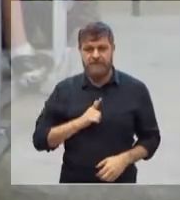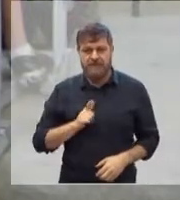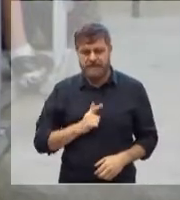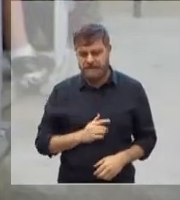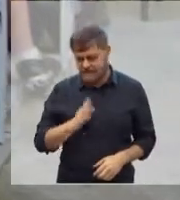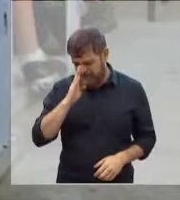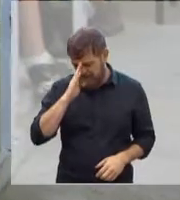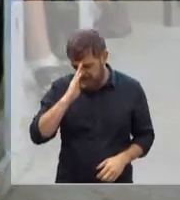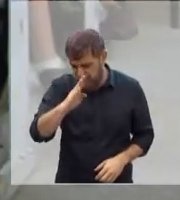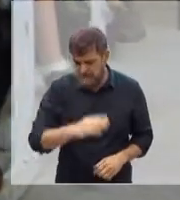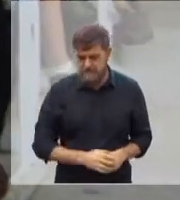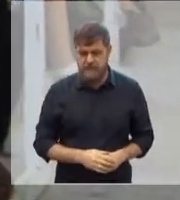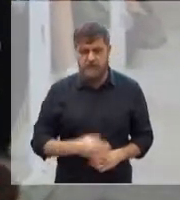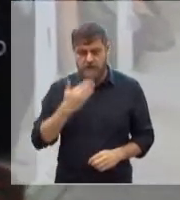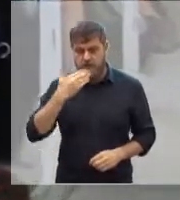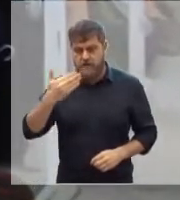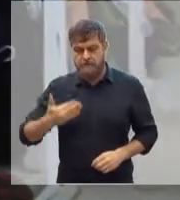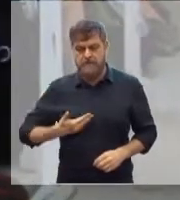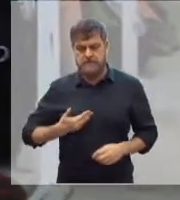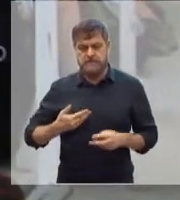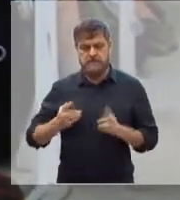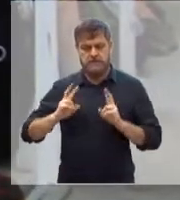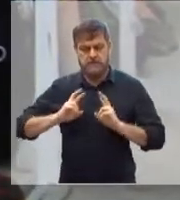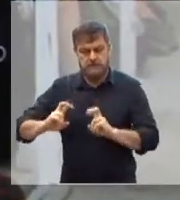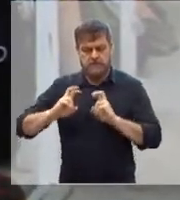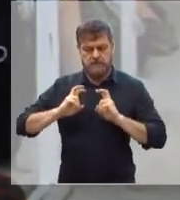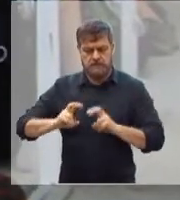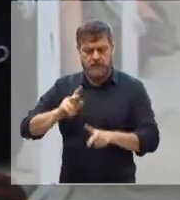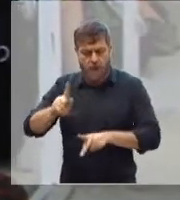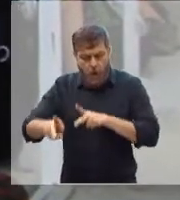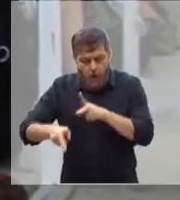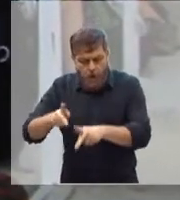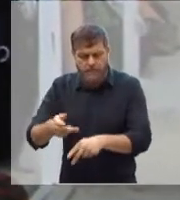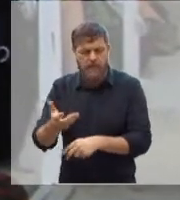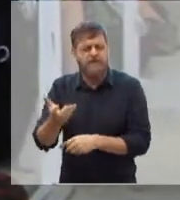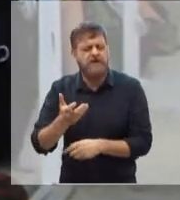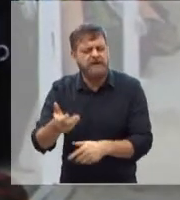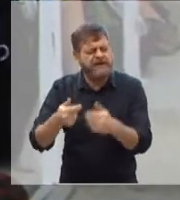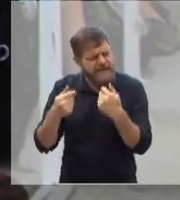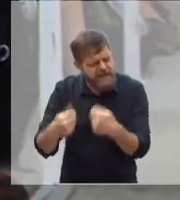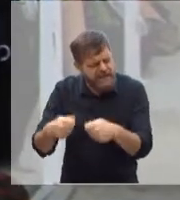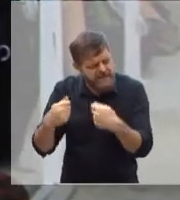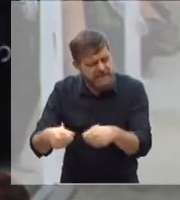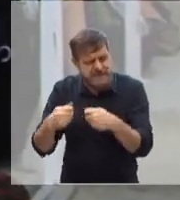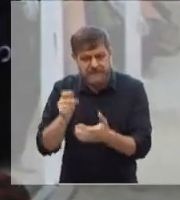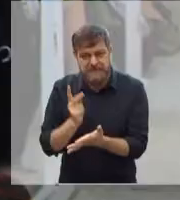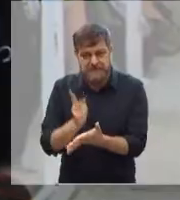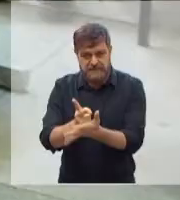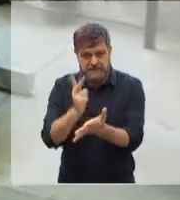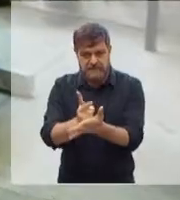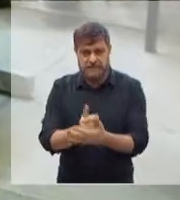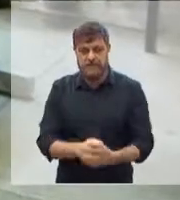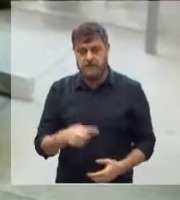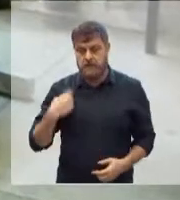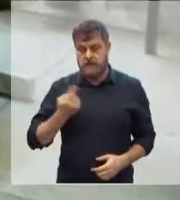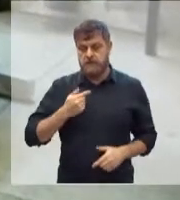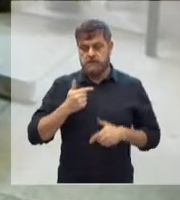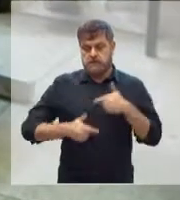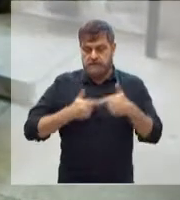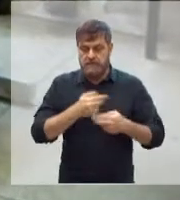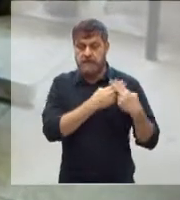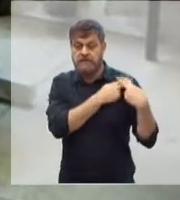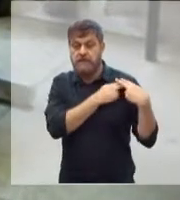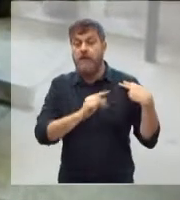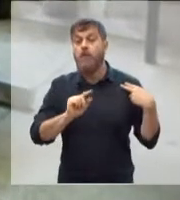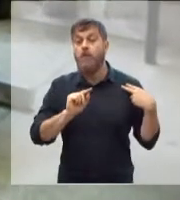Qual é a demanda as últimas demandas que eu percebi que há um clamor, uma necessidade que se fomente,